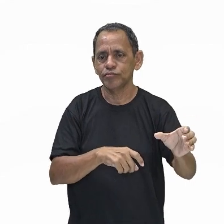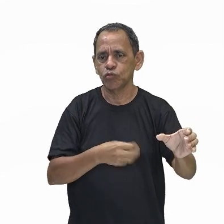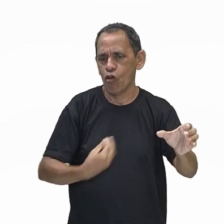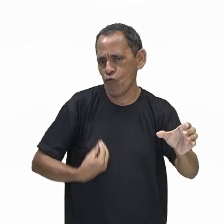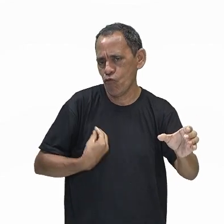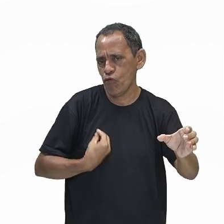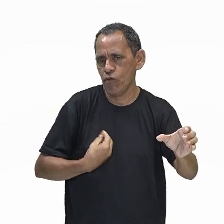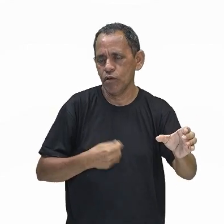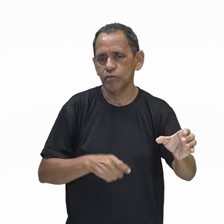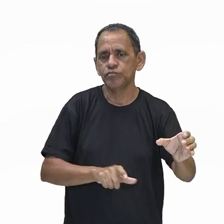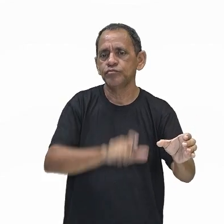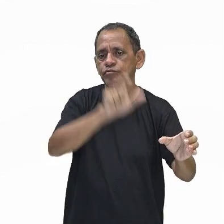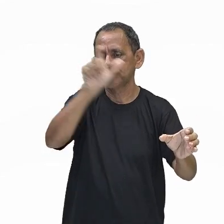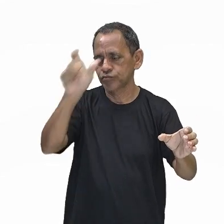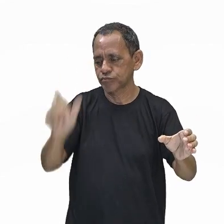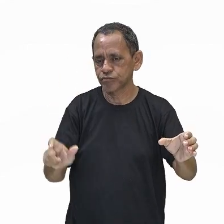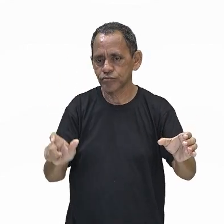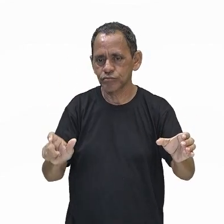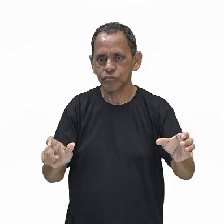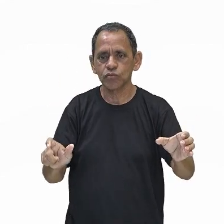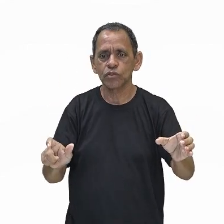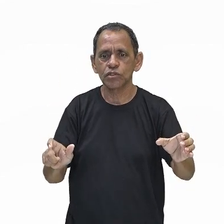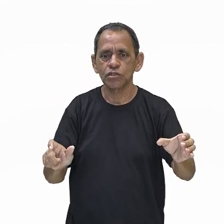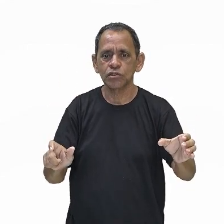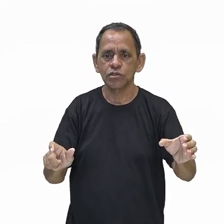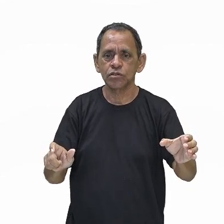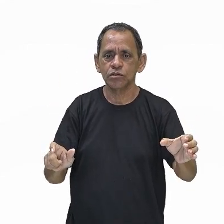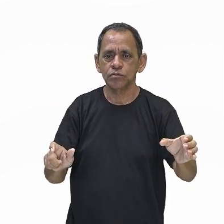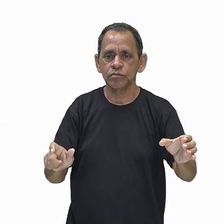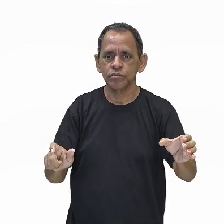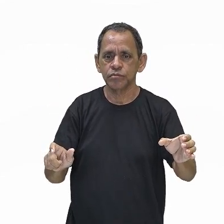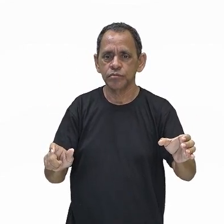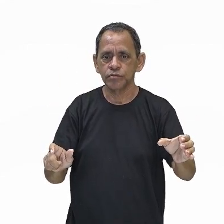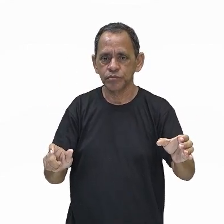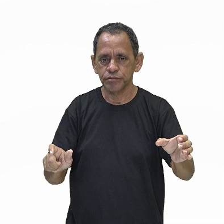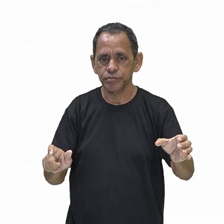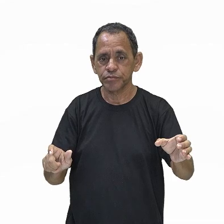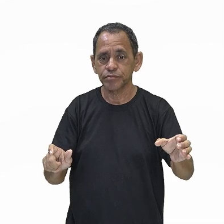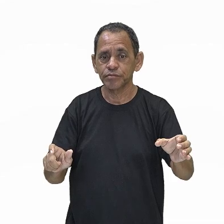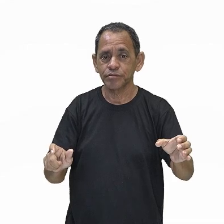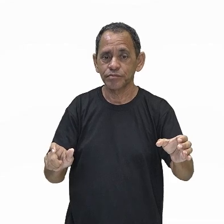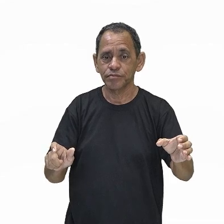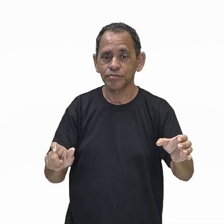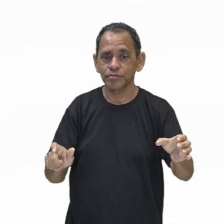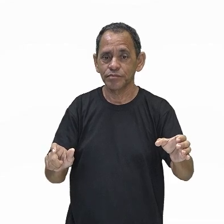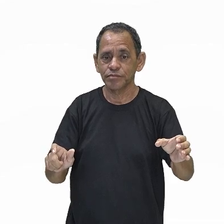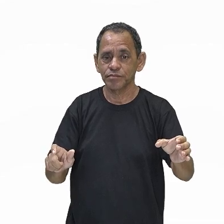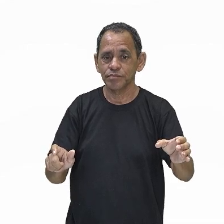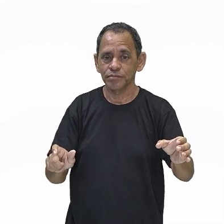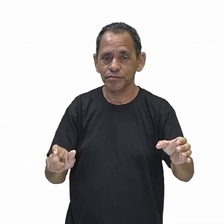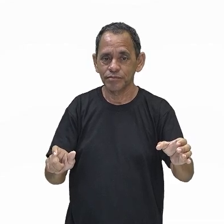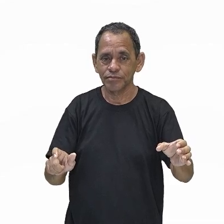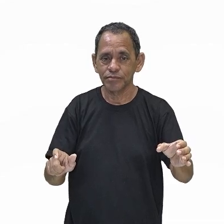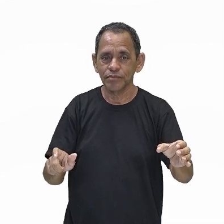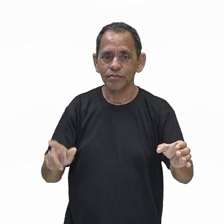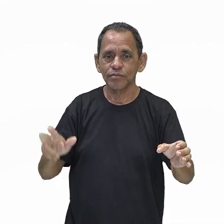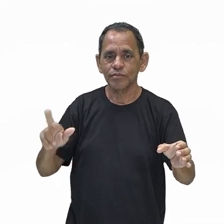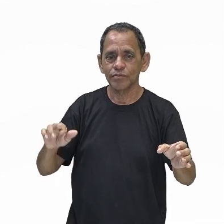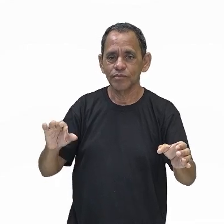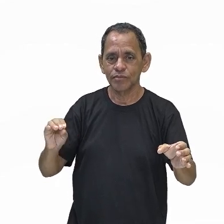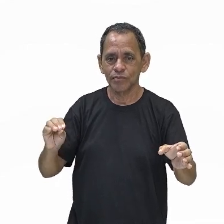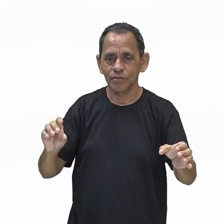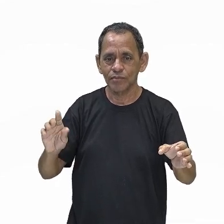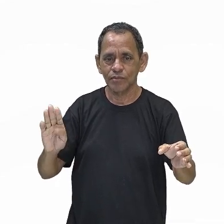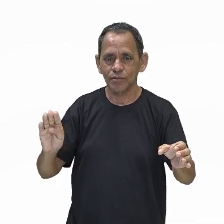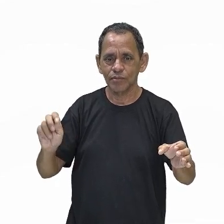é o grande amor de Riobaldo, representa um amor platônico impossível. Por que é platônico impossível? Primeiro, porque ele